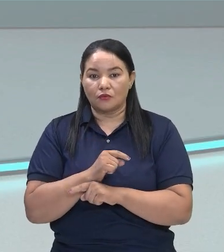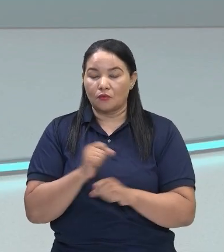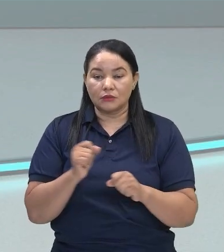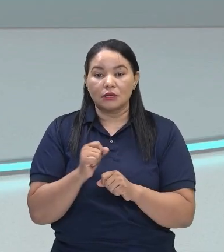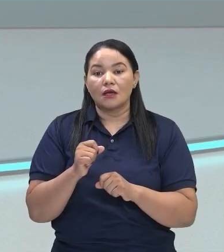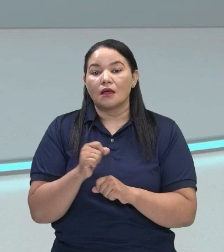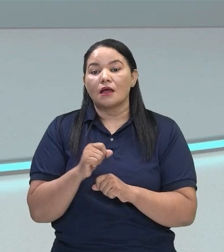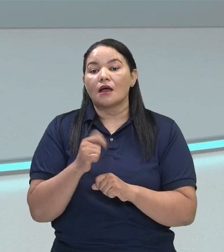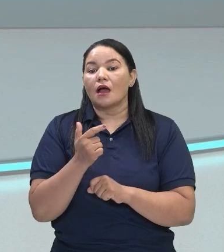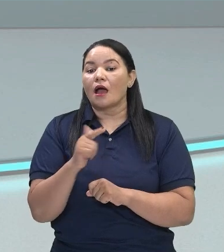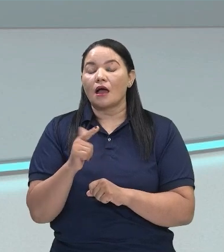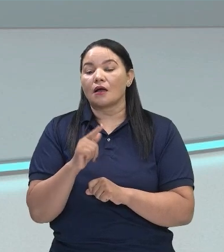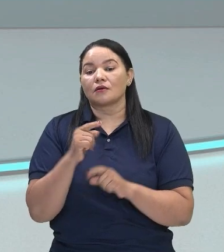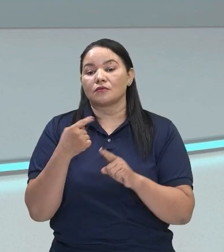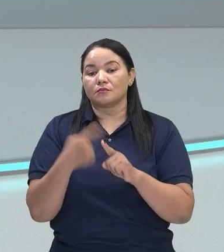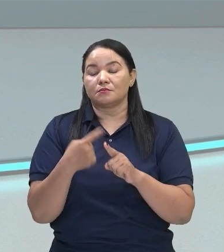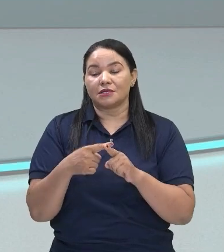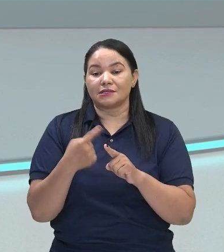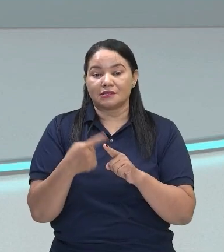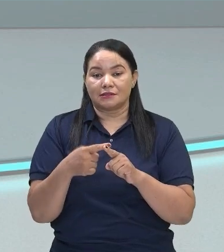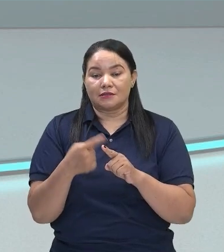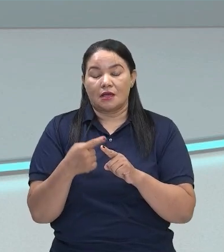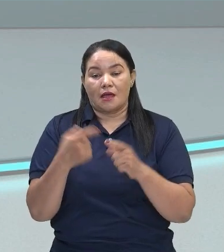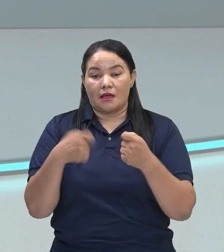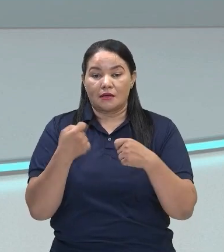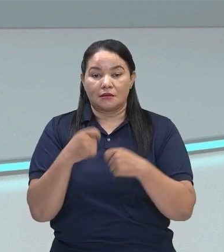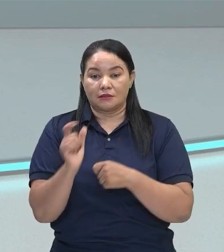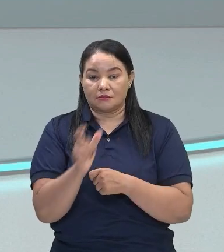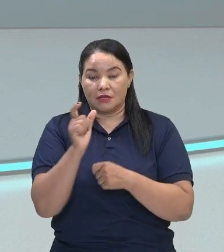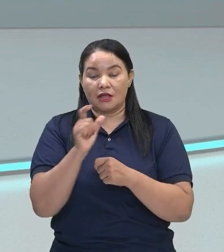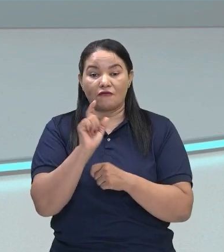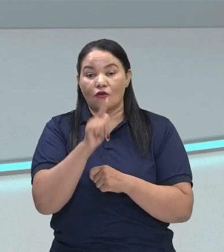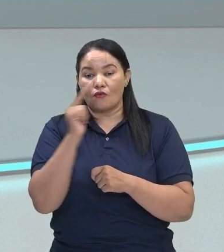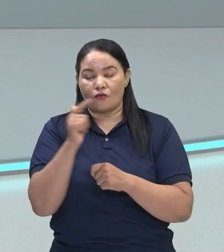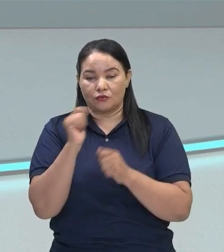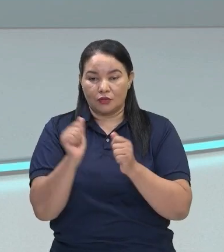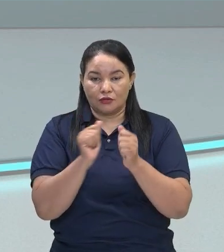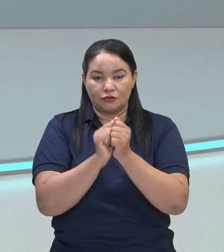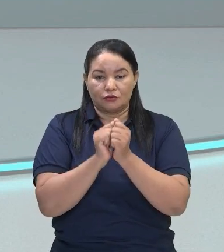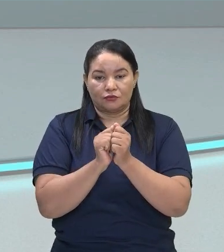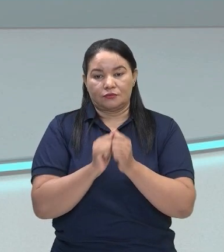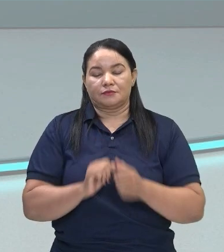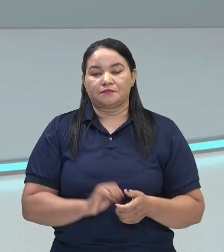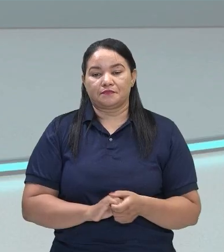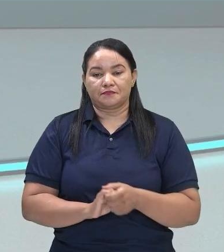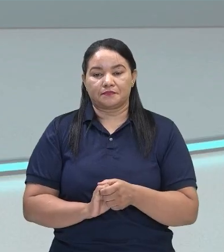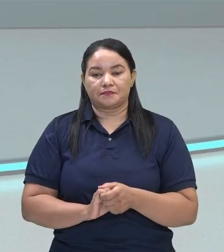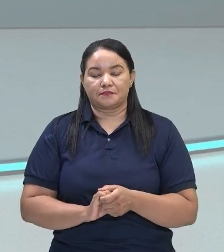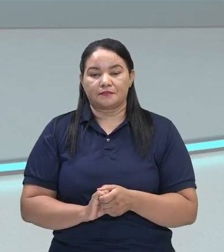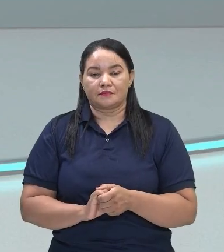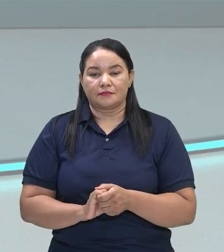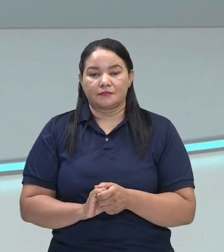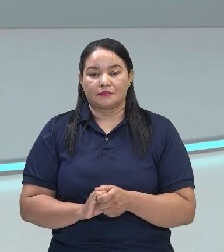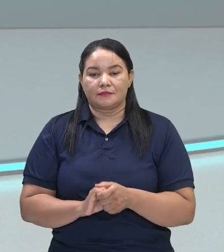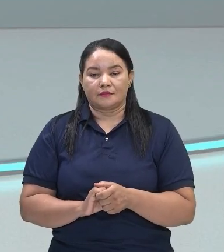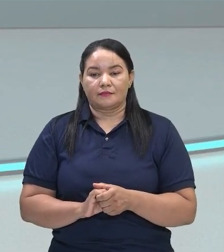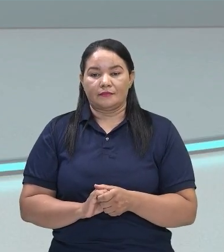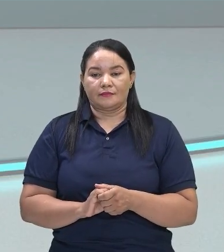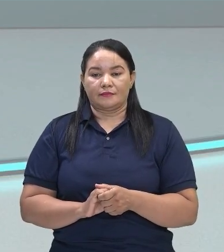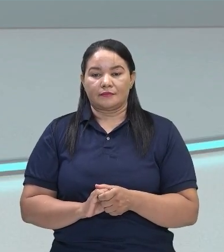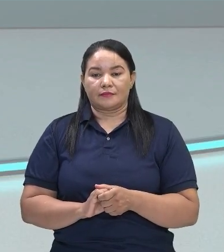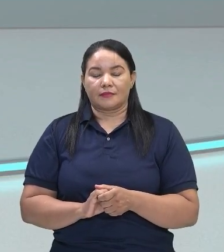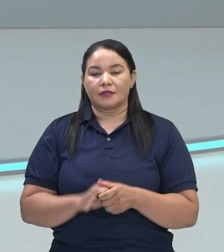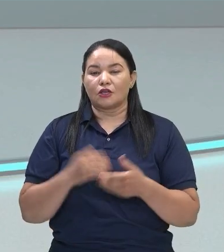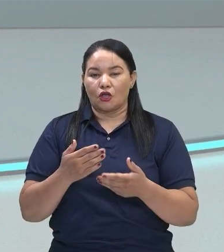fazer essa contagem. Olha só, como eu estou mostrando para vocês, desde que eu estou dando esses exemplos, olha só, a piece of advice,